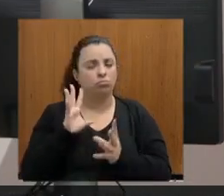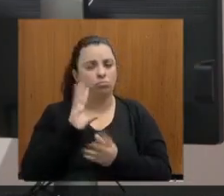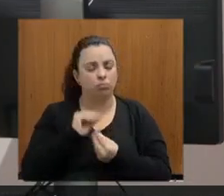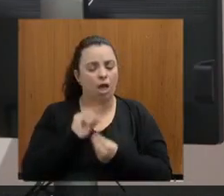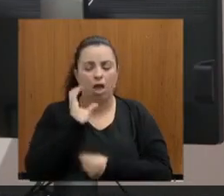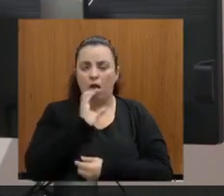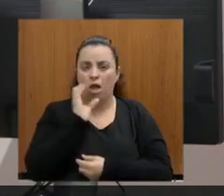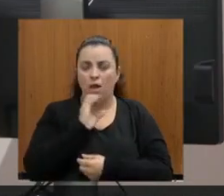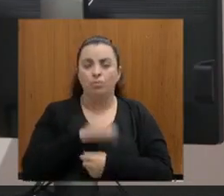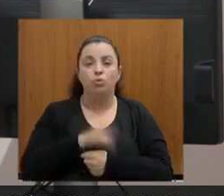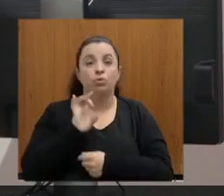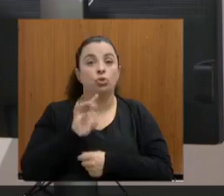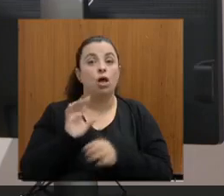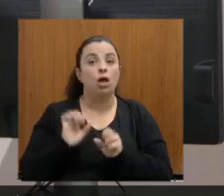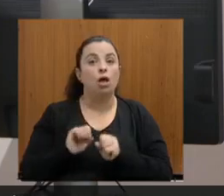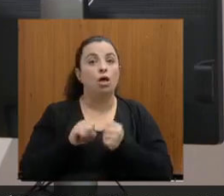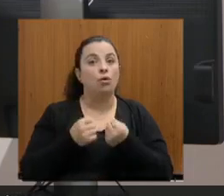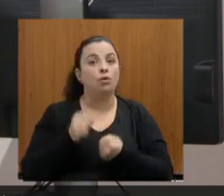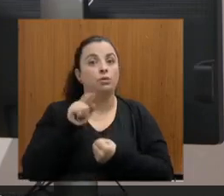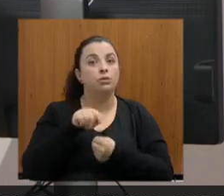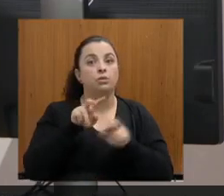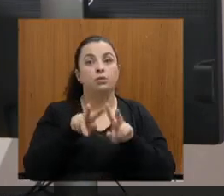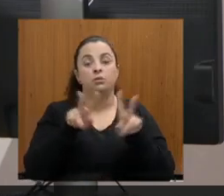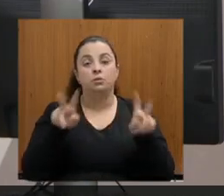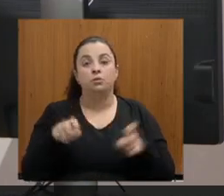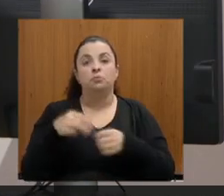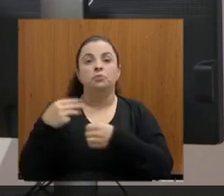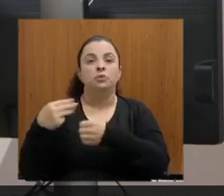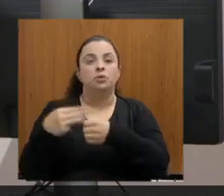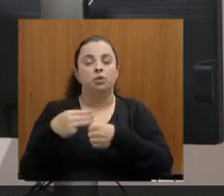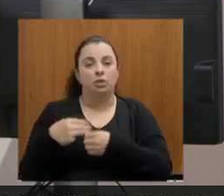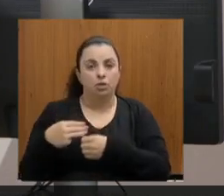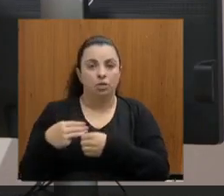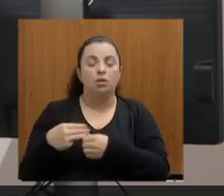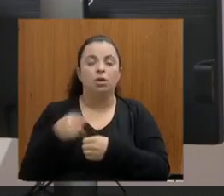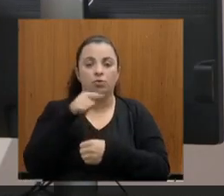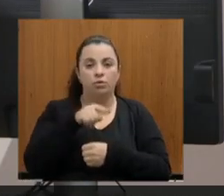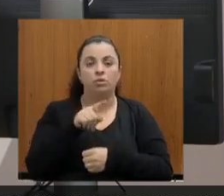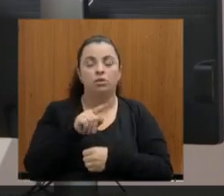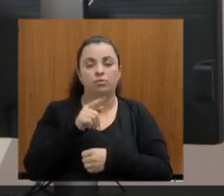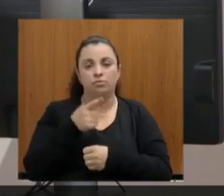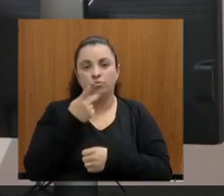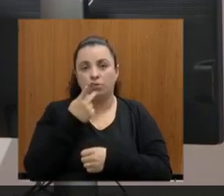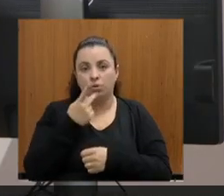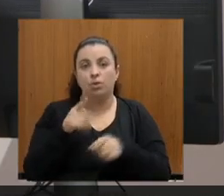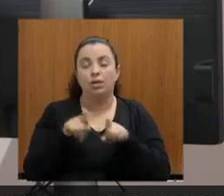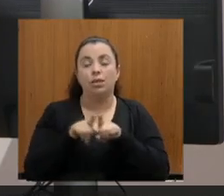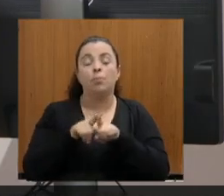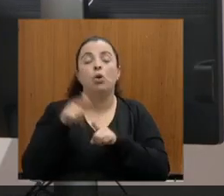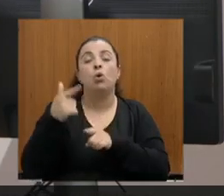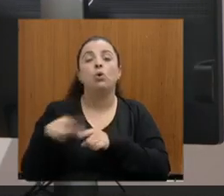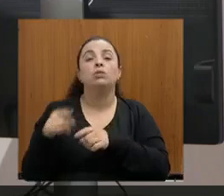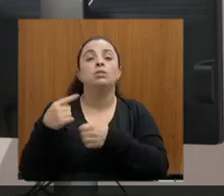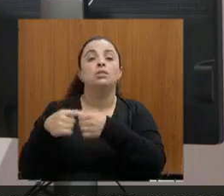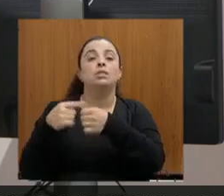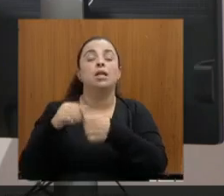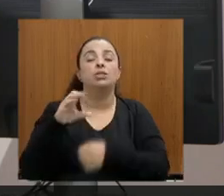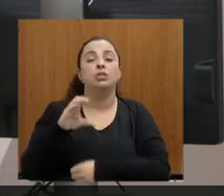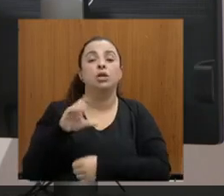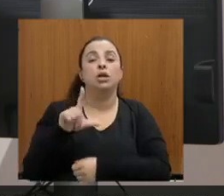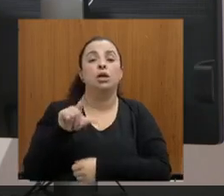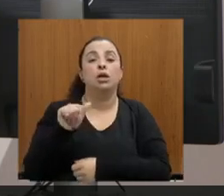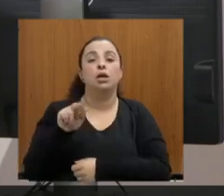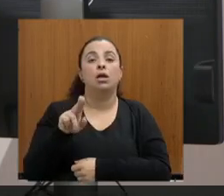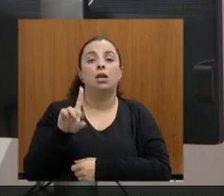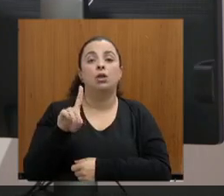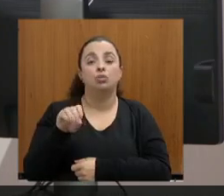só Gostaria de reforçar nessa questão dos Municípios não é como se o mesmo já citou e também coleção de Cláudio é Cláudia